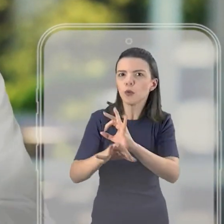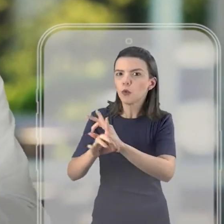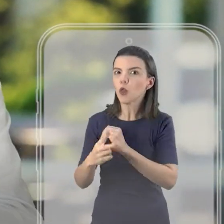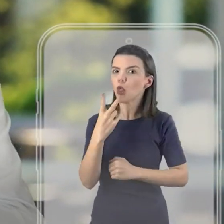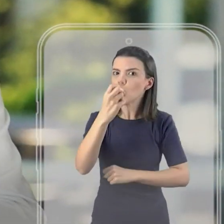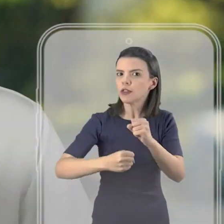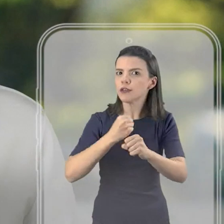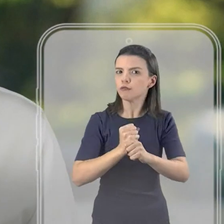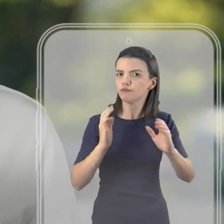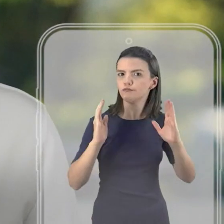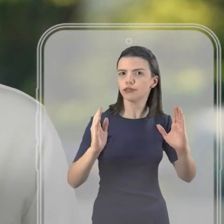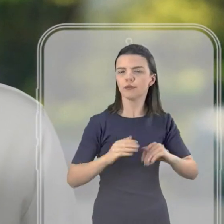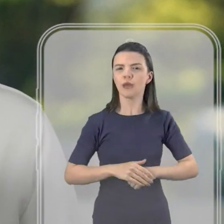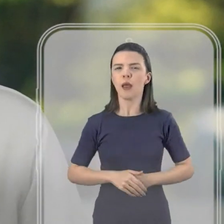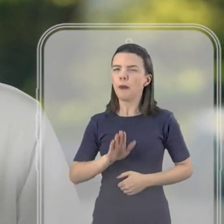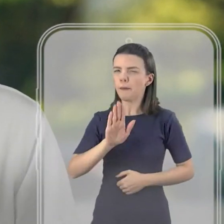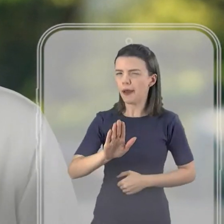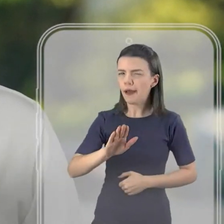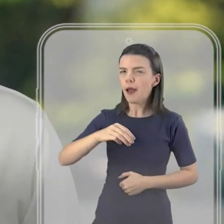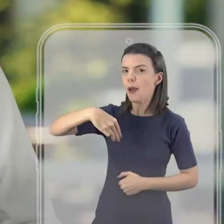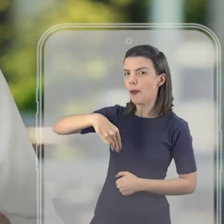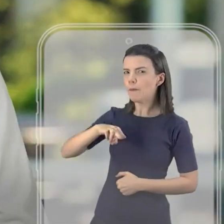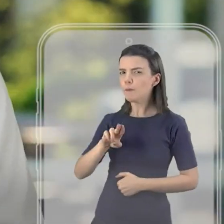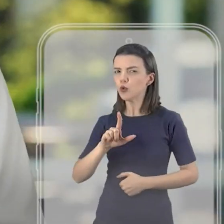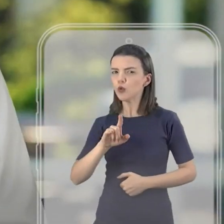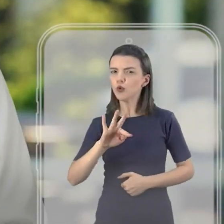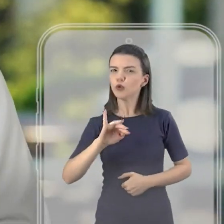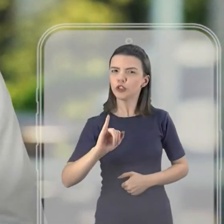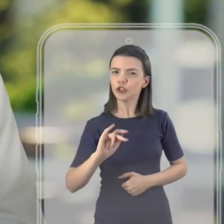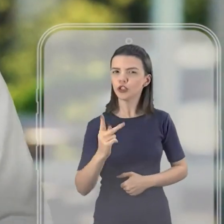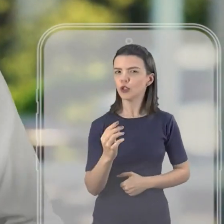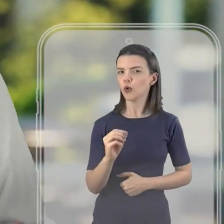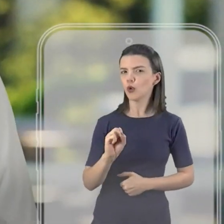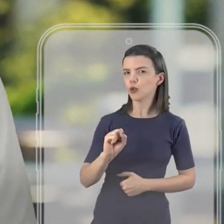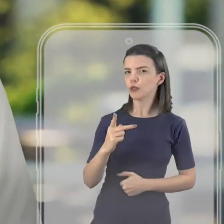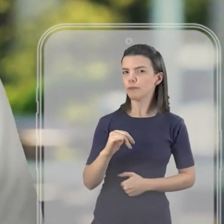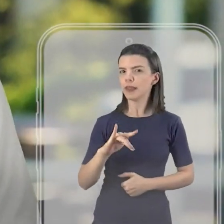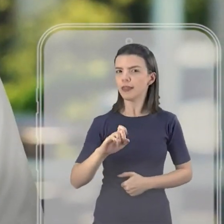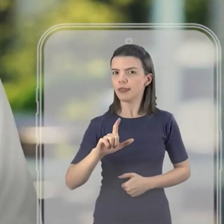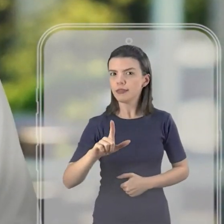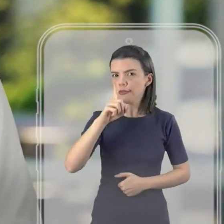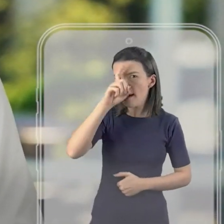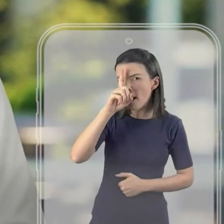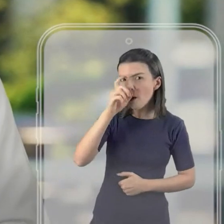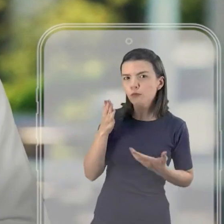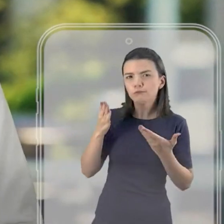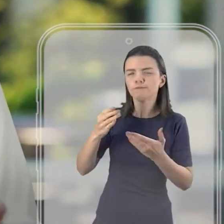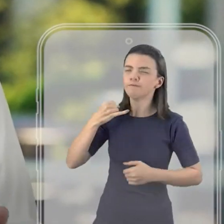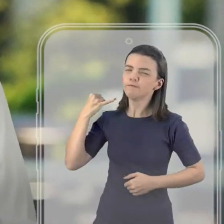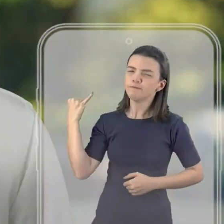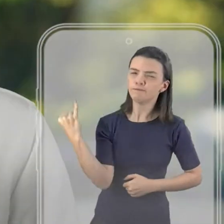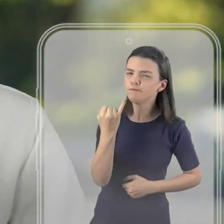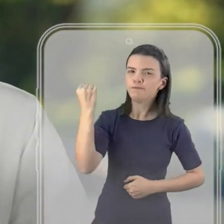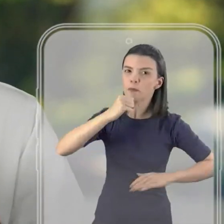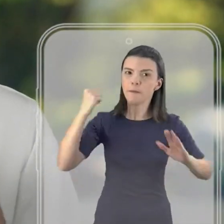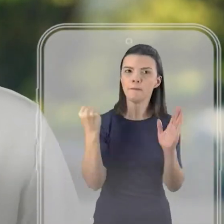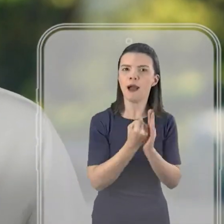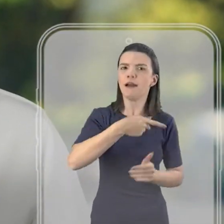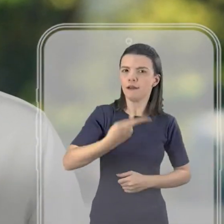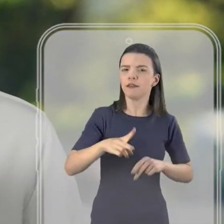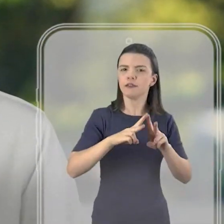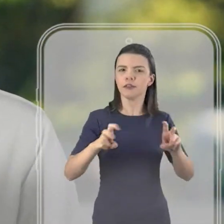fazer nesses dois anos. Mas naturalmente o multi-hospital é uma obra que dá um diferencial para a saúde do município e que ele nunca teve. Por que